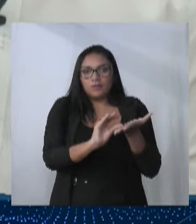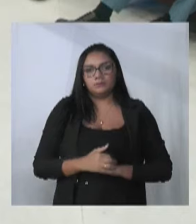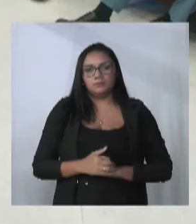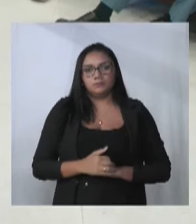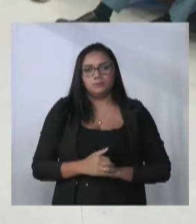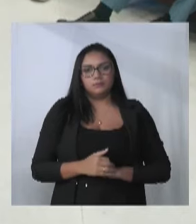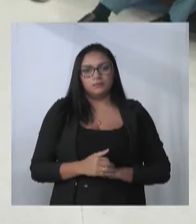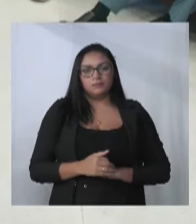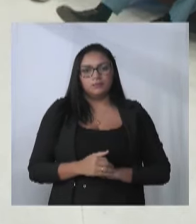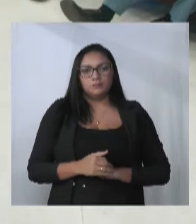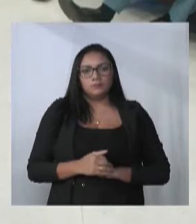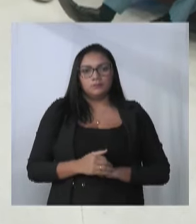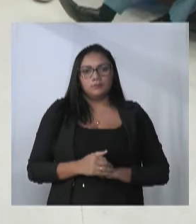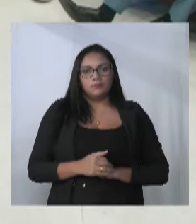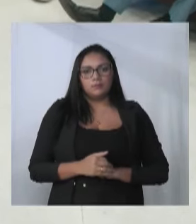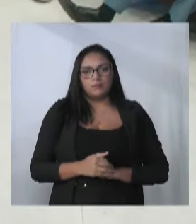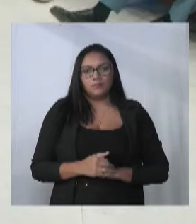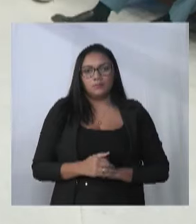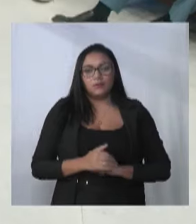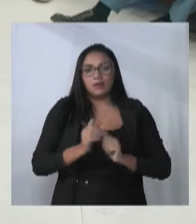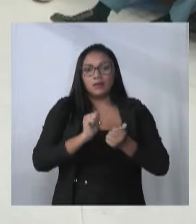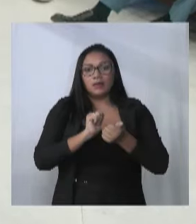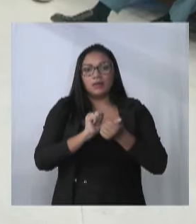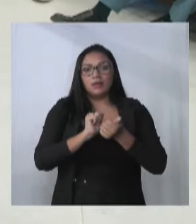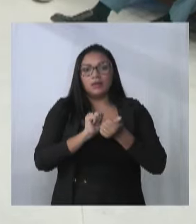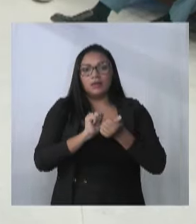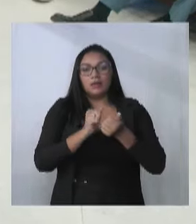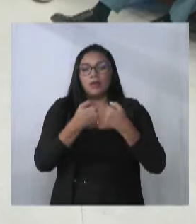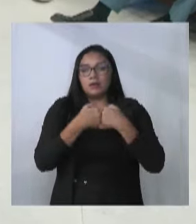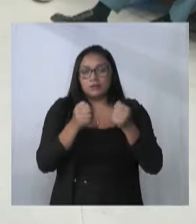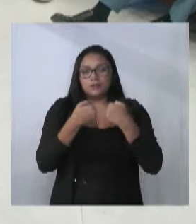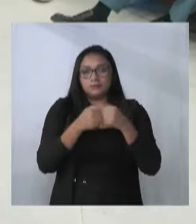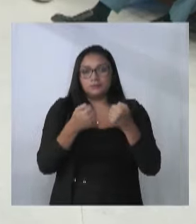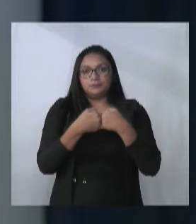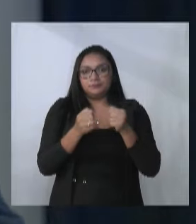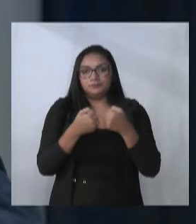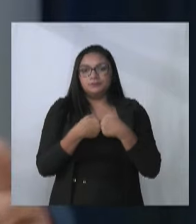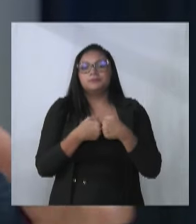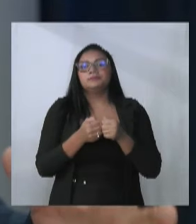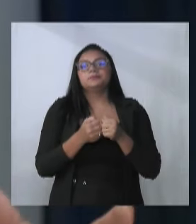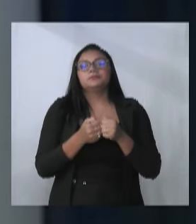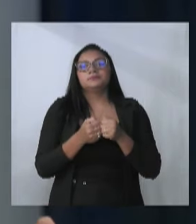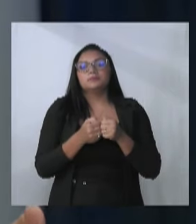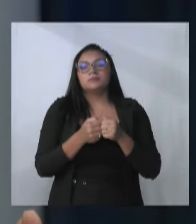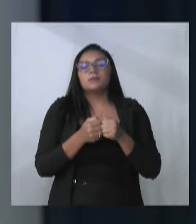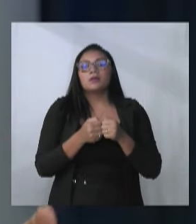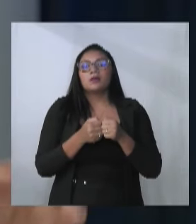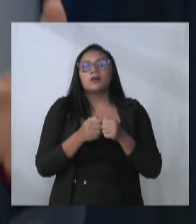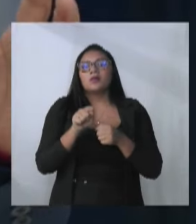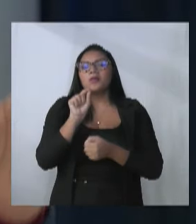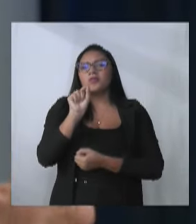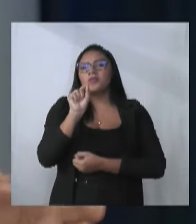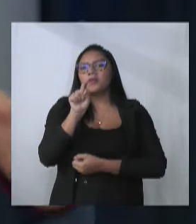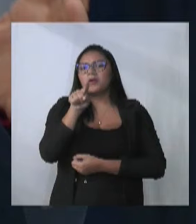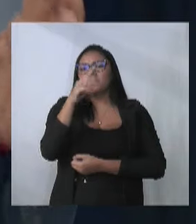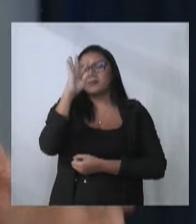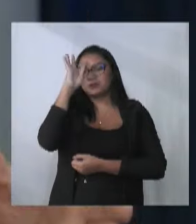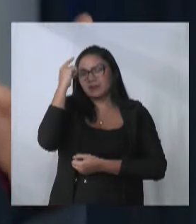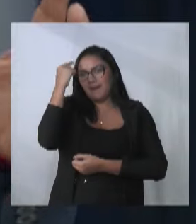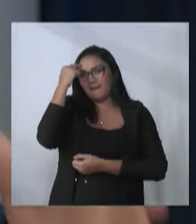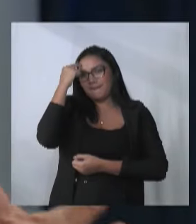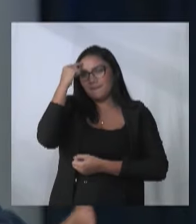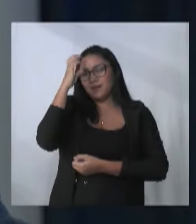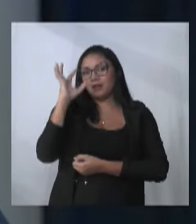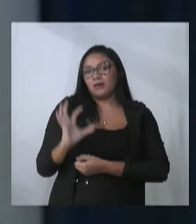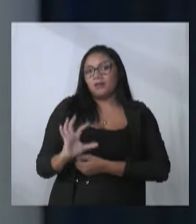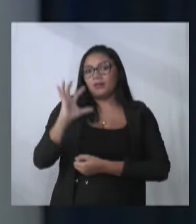prefeitura. Transporte coletivo, eminente candidato. O que você pensa na solução eficaz